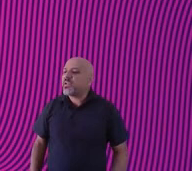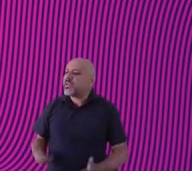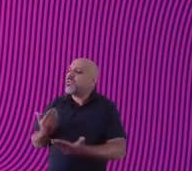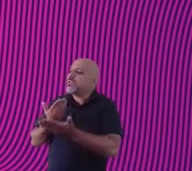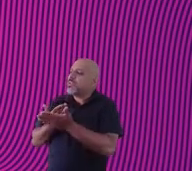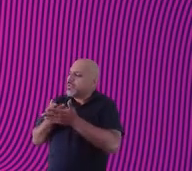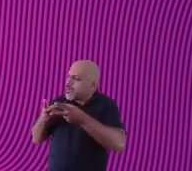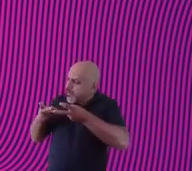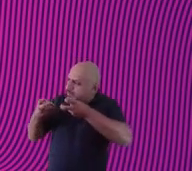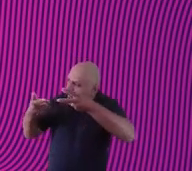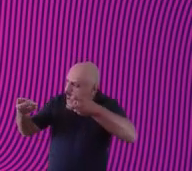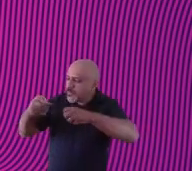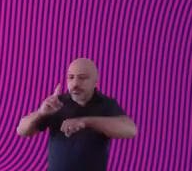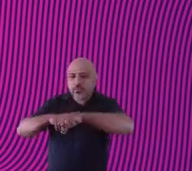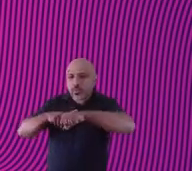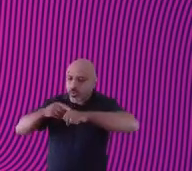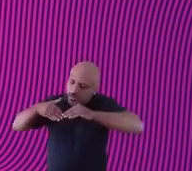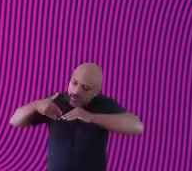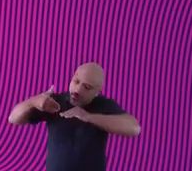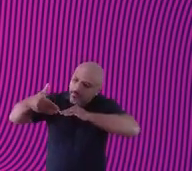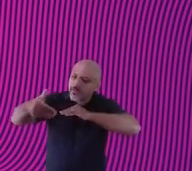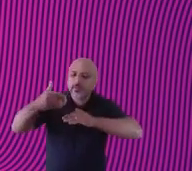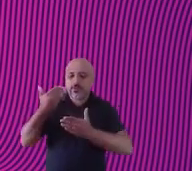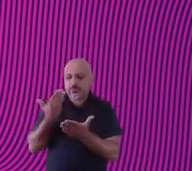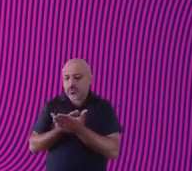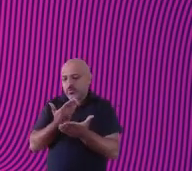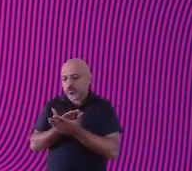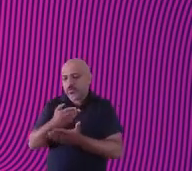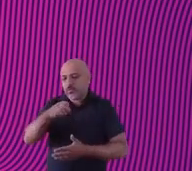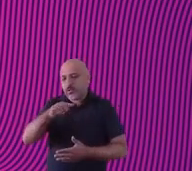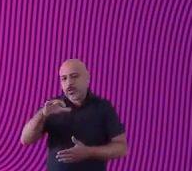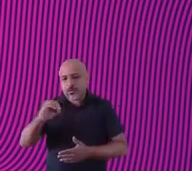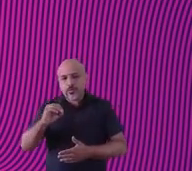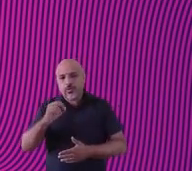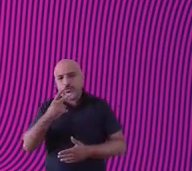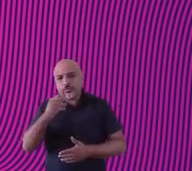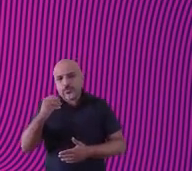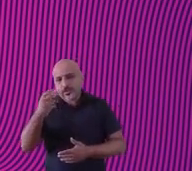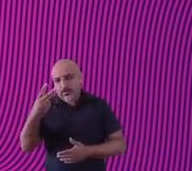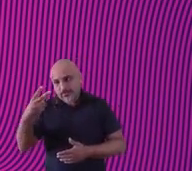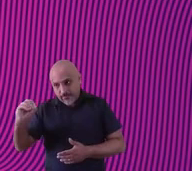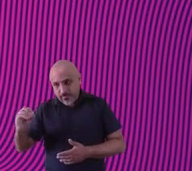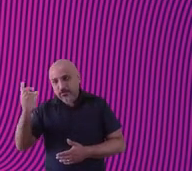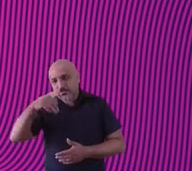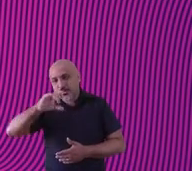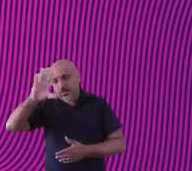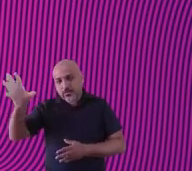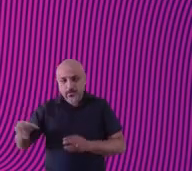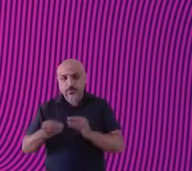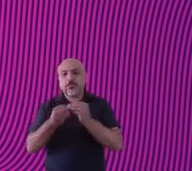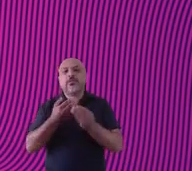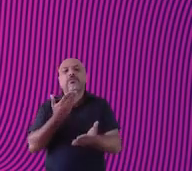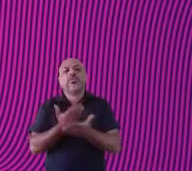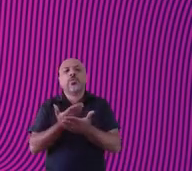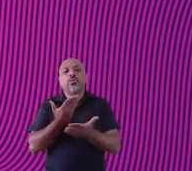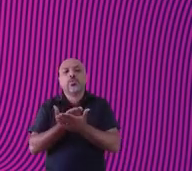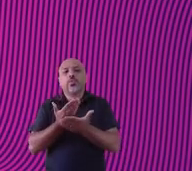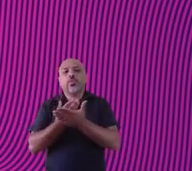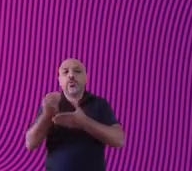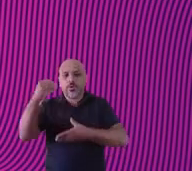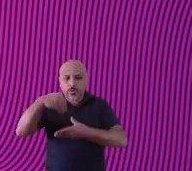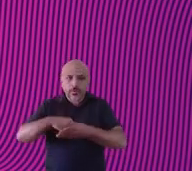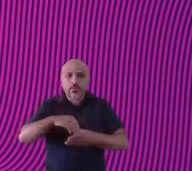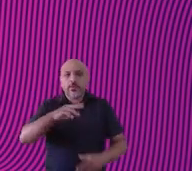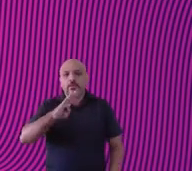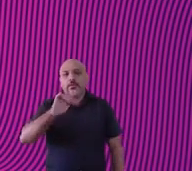por um tempo né é a teve um estudo com Mel 220 só acrescentou toxicidade teve um estudo que incluiu